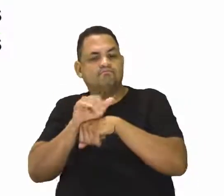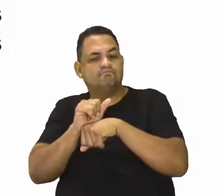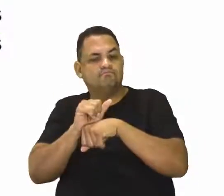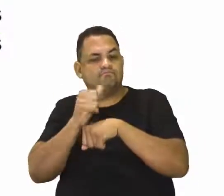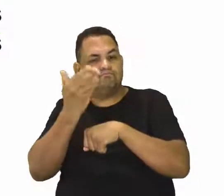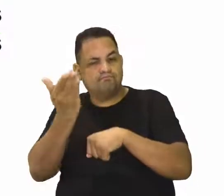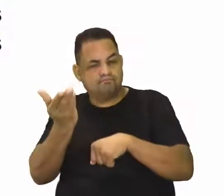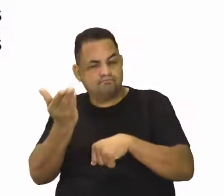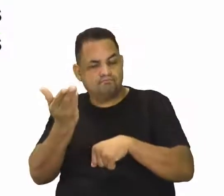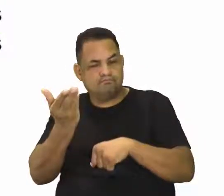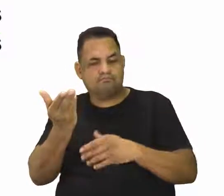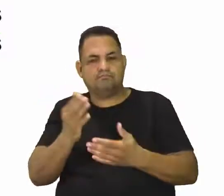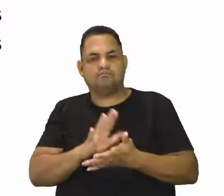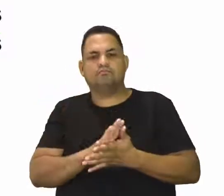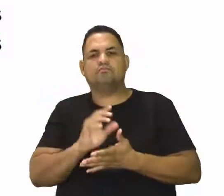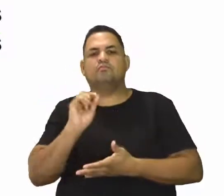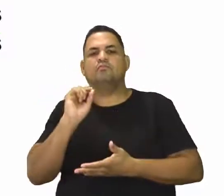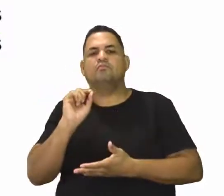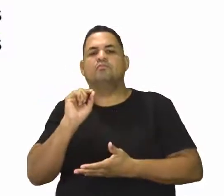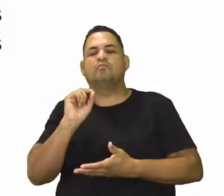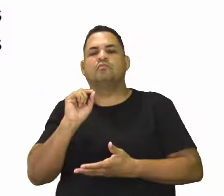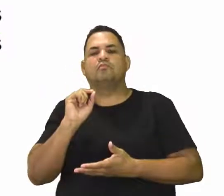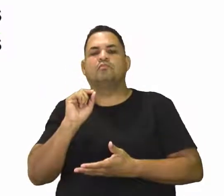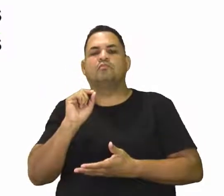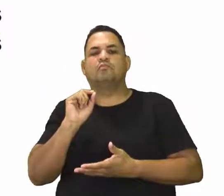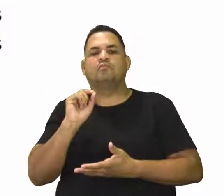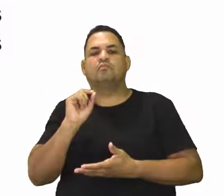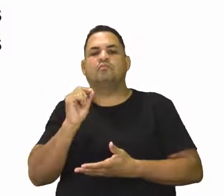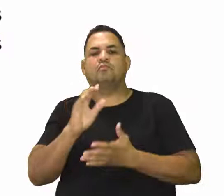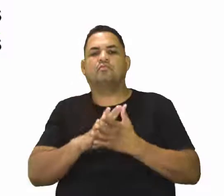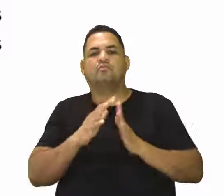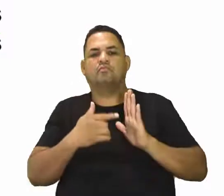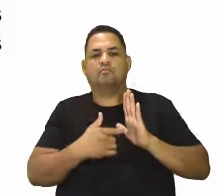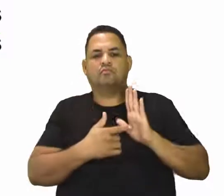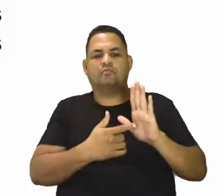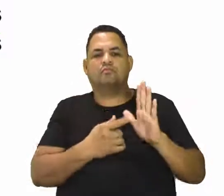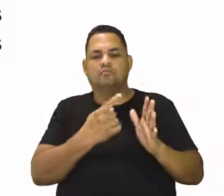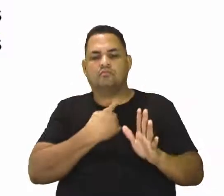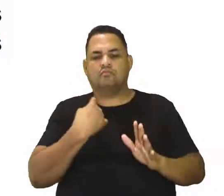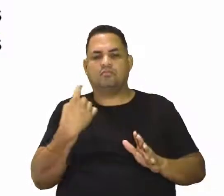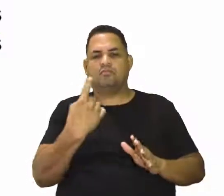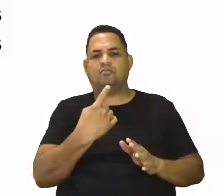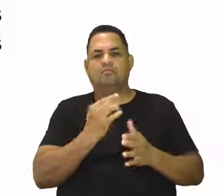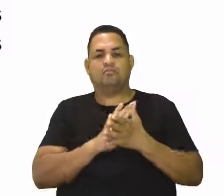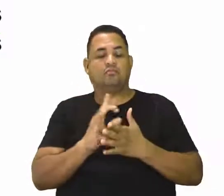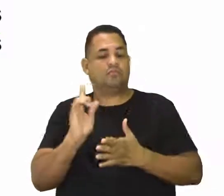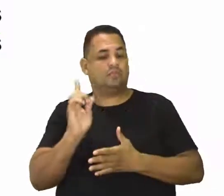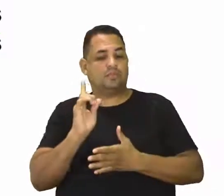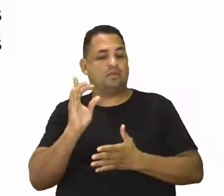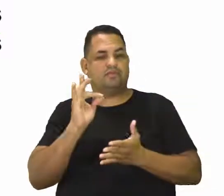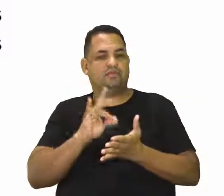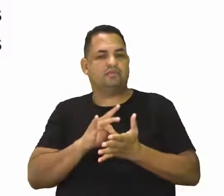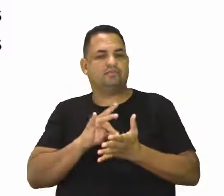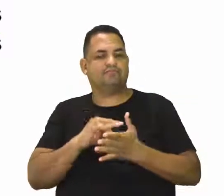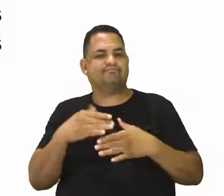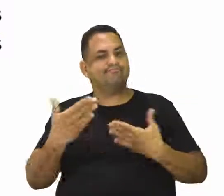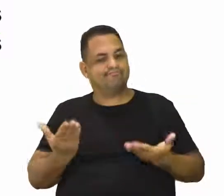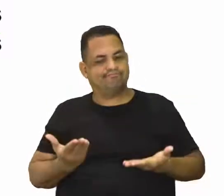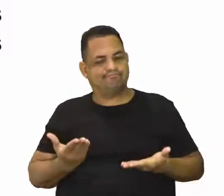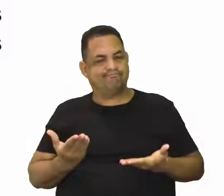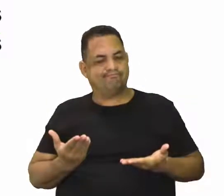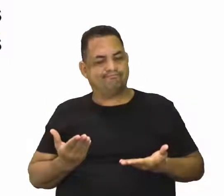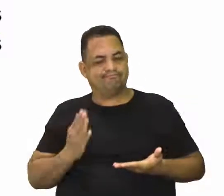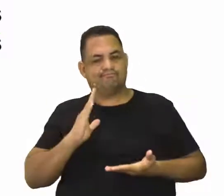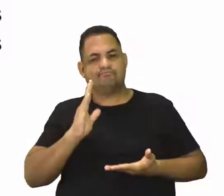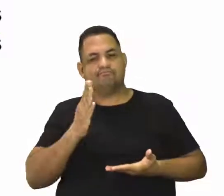atenção o que muitas vezes é apresentado para nós não é aquilo a